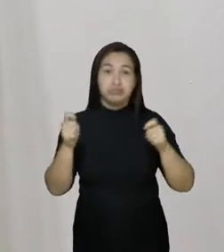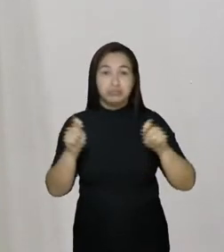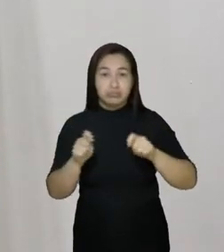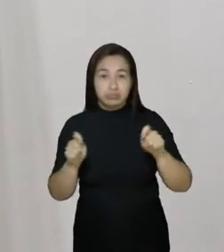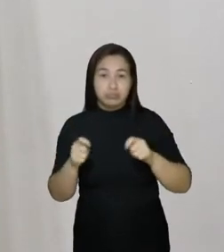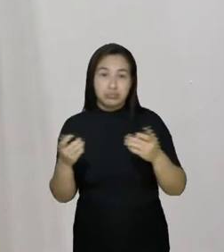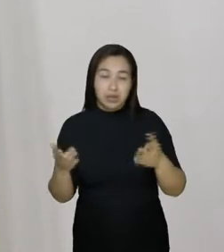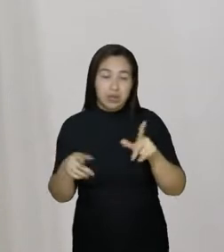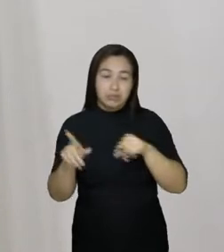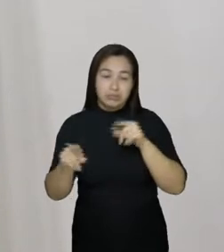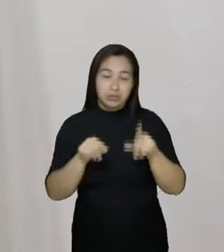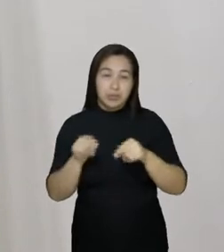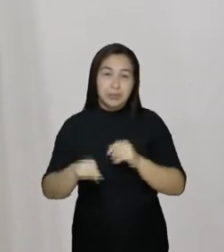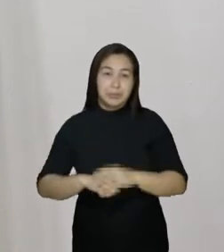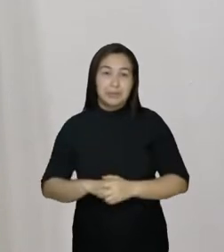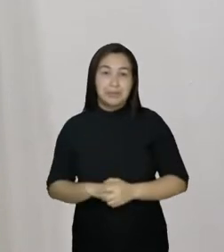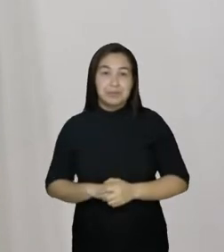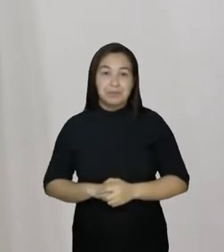fazer.